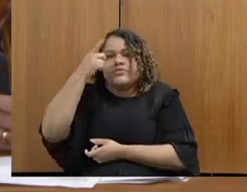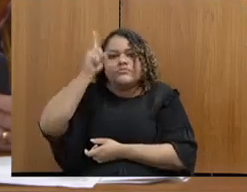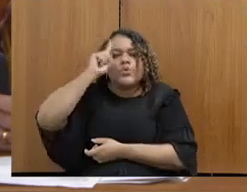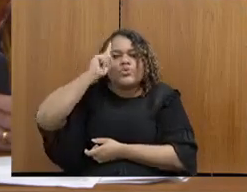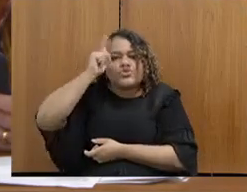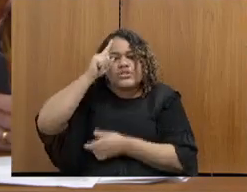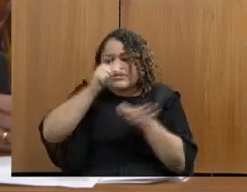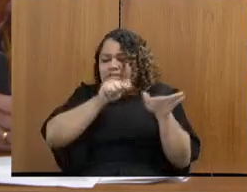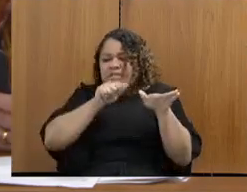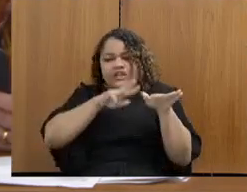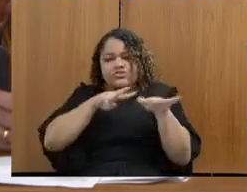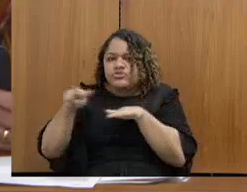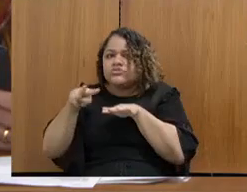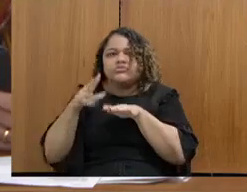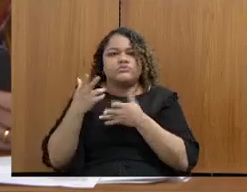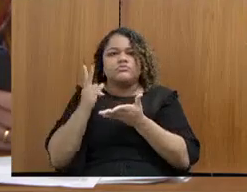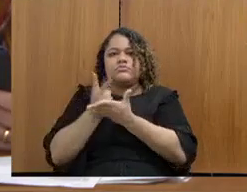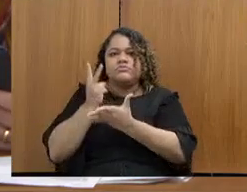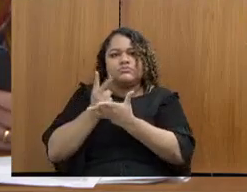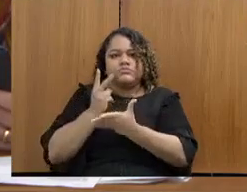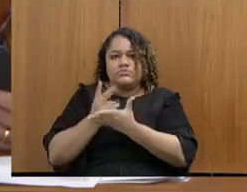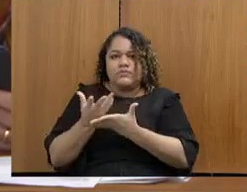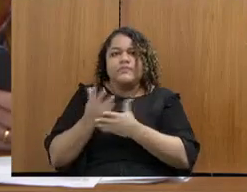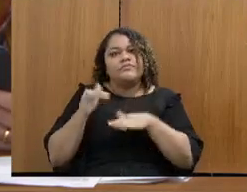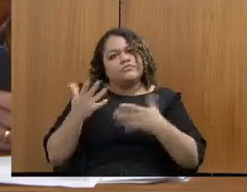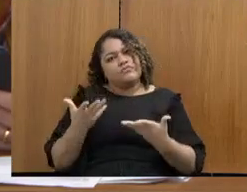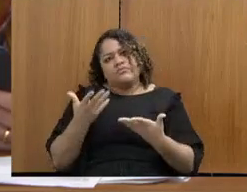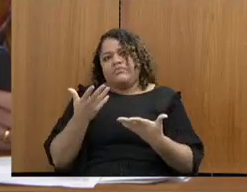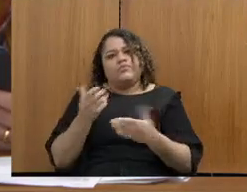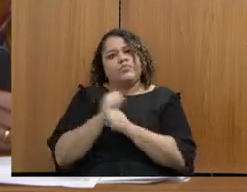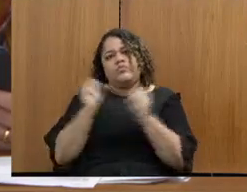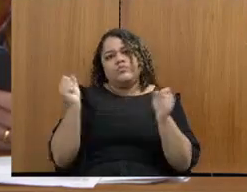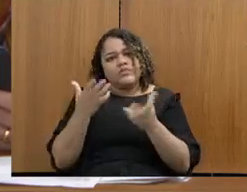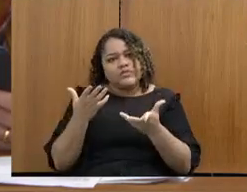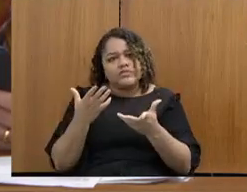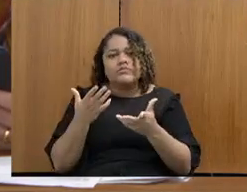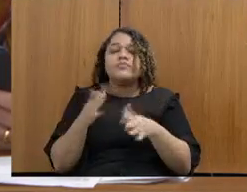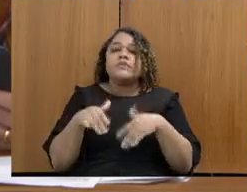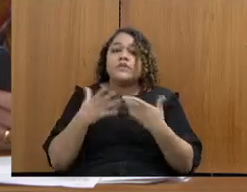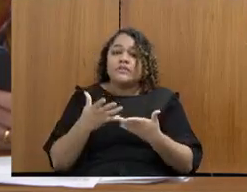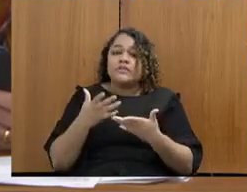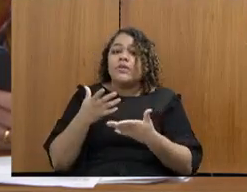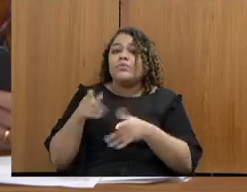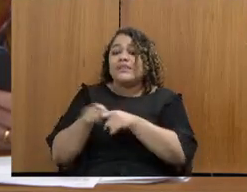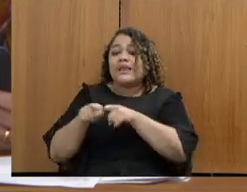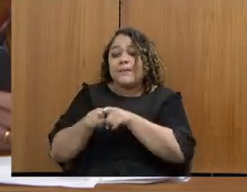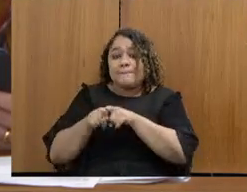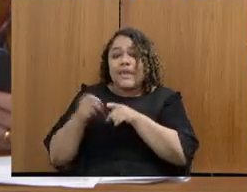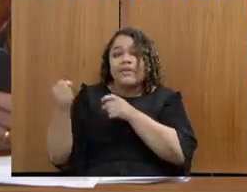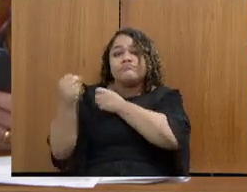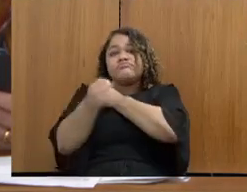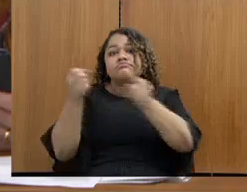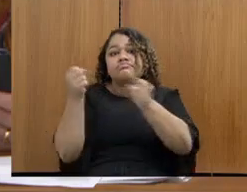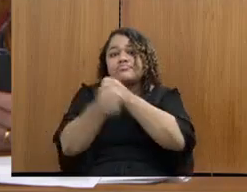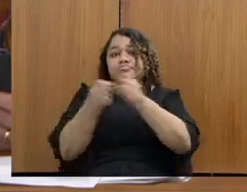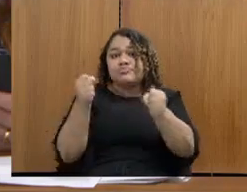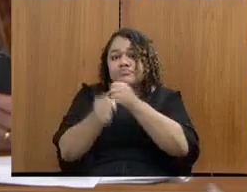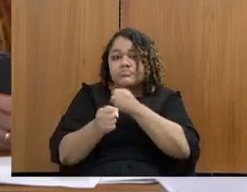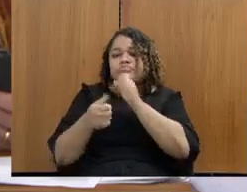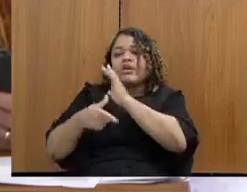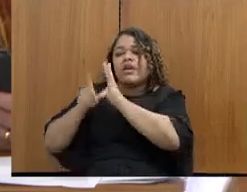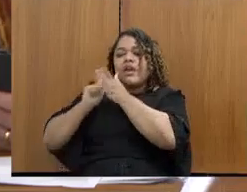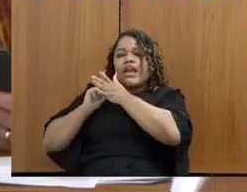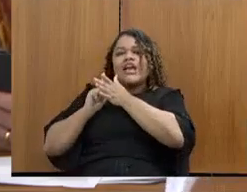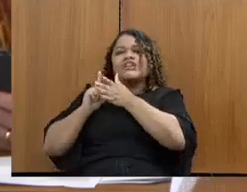também pelo efetivo pelos nossos excedentes inclusive os aprovados que devem né ser chamados também inclusive